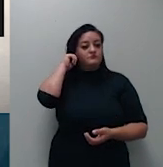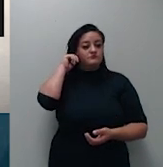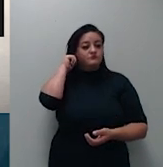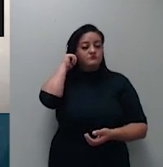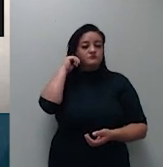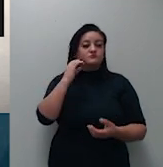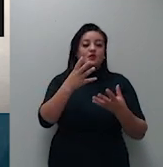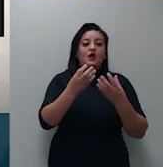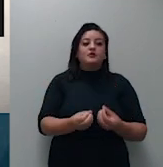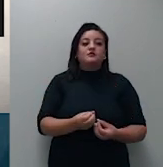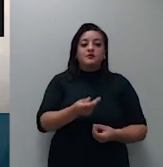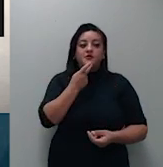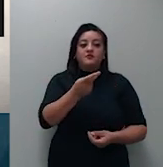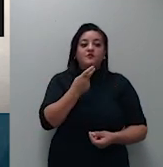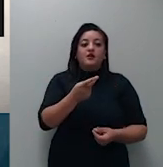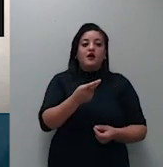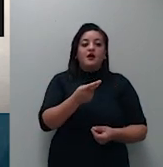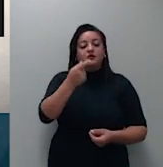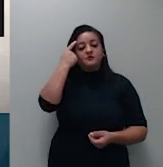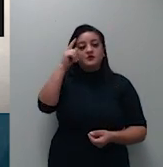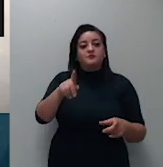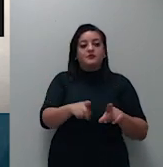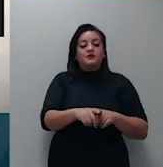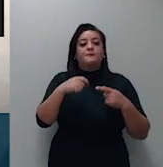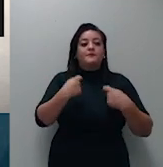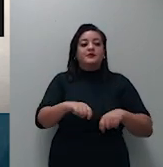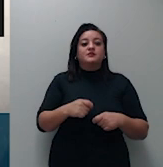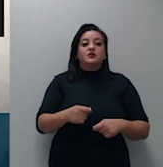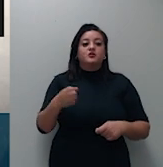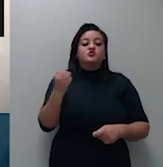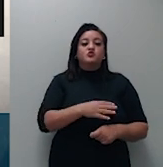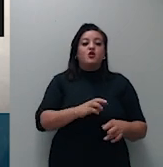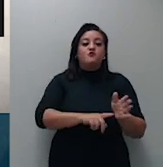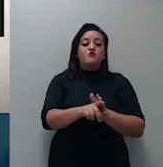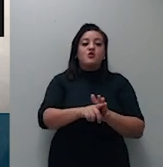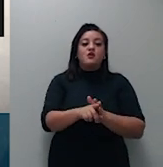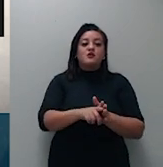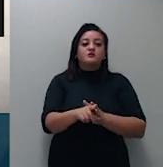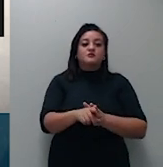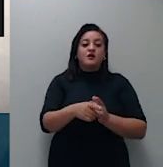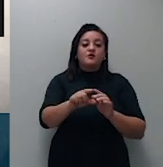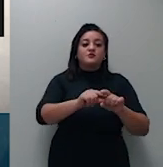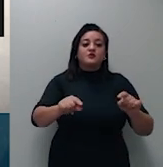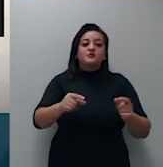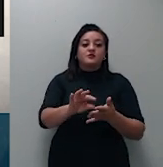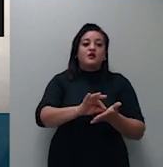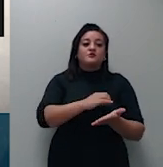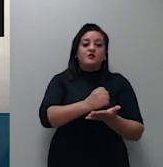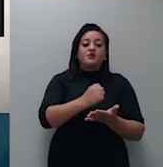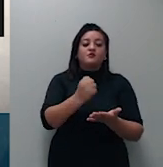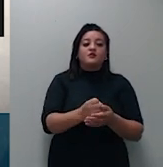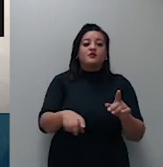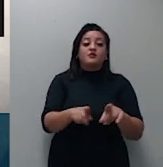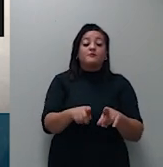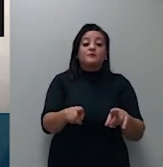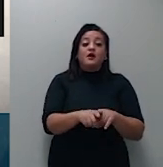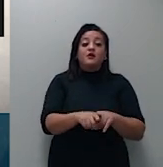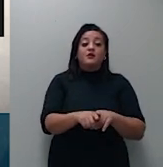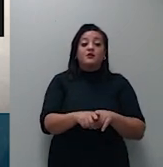o acolhimento para infirmar esse pressuposto demandaria o reexame das cláusulas contratuais